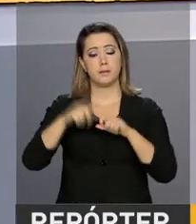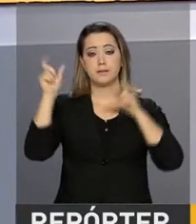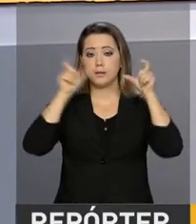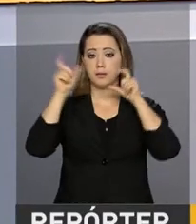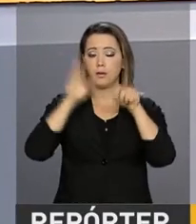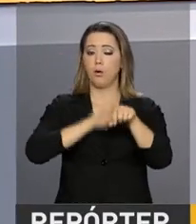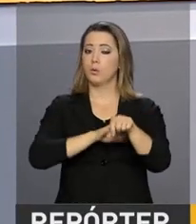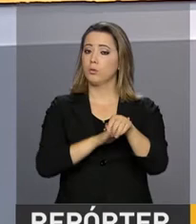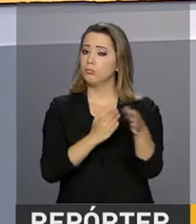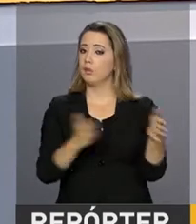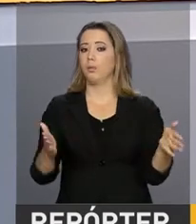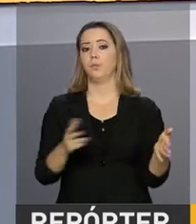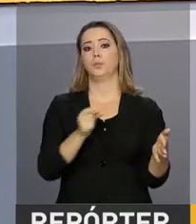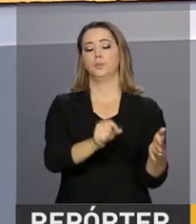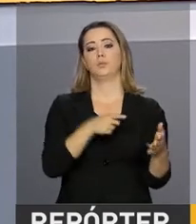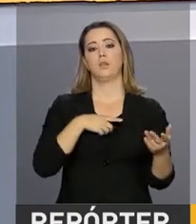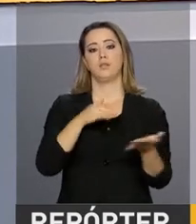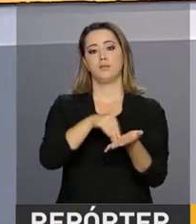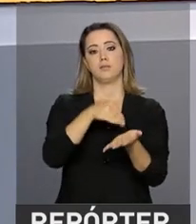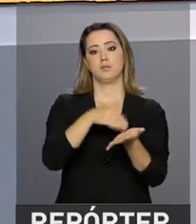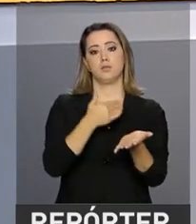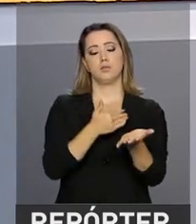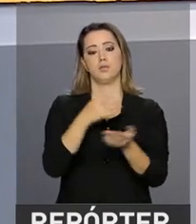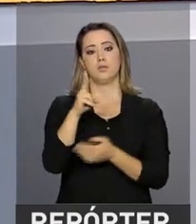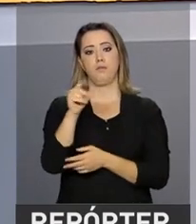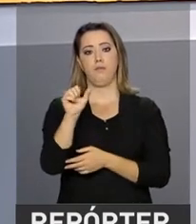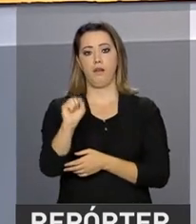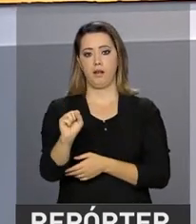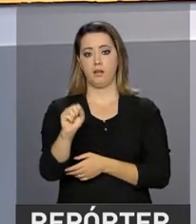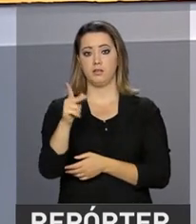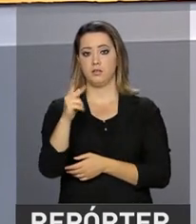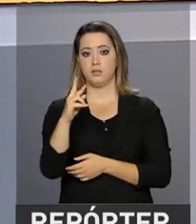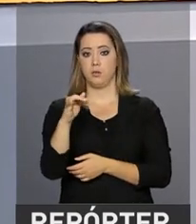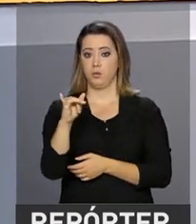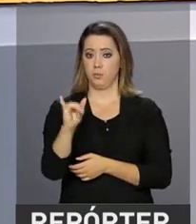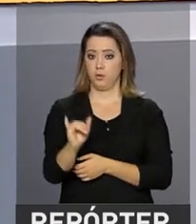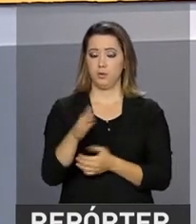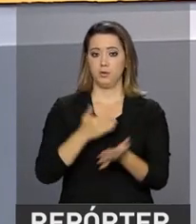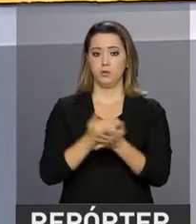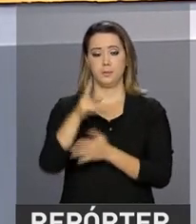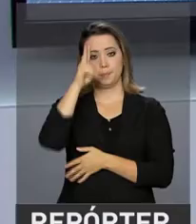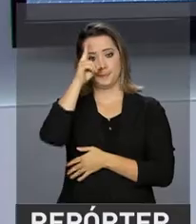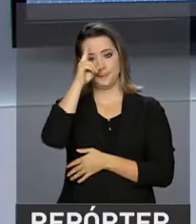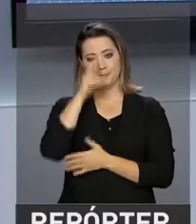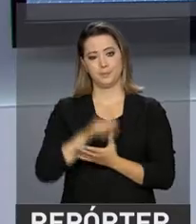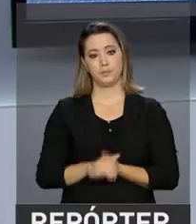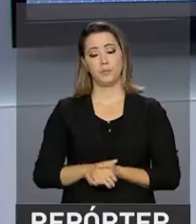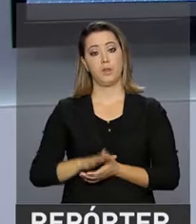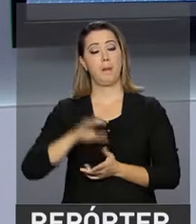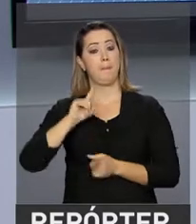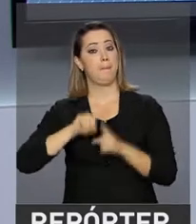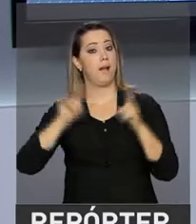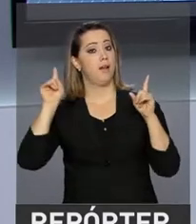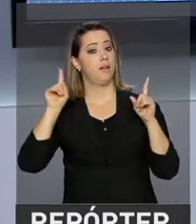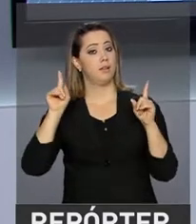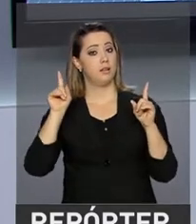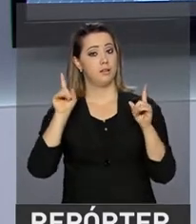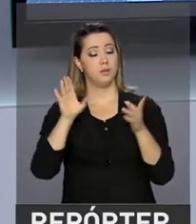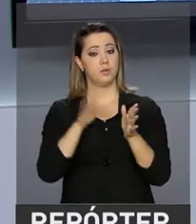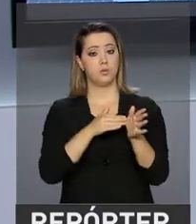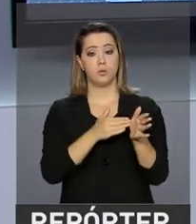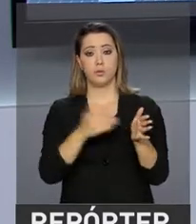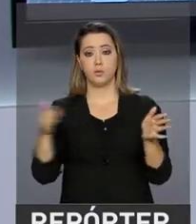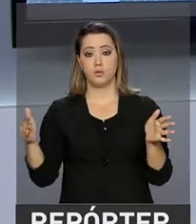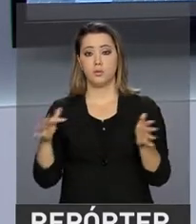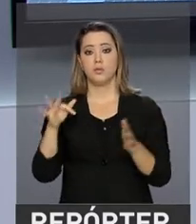ficar atento aos prazos as inscrições para vagas no prouni começam na segunda feira já o prazo para inscrição no fundo de financiamento